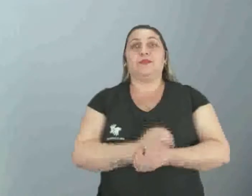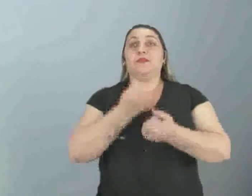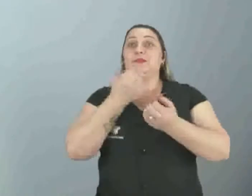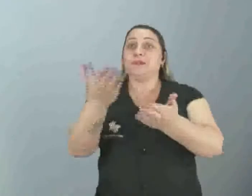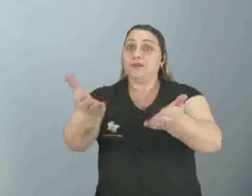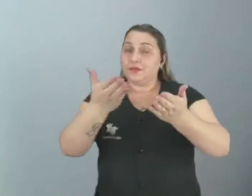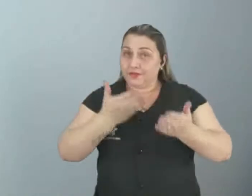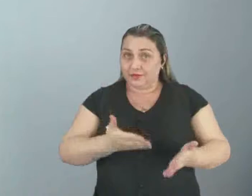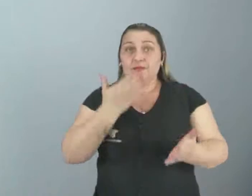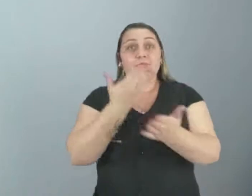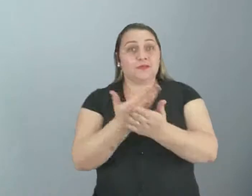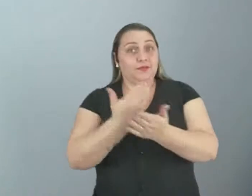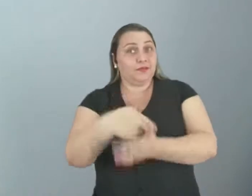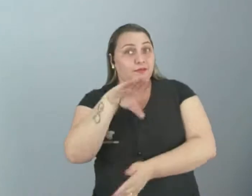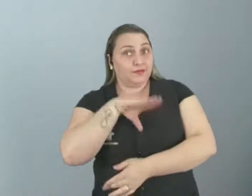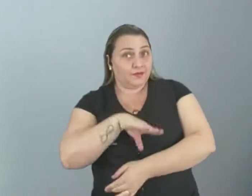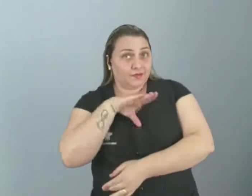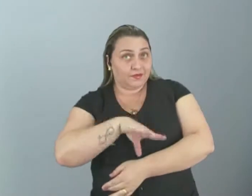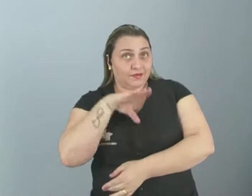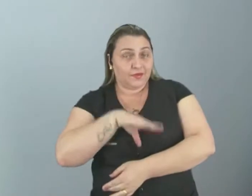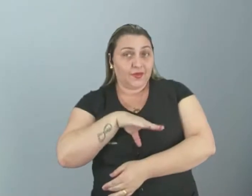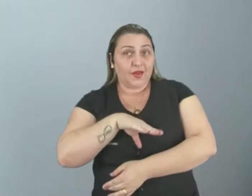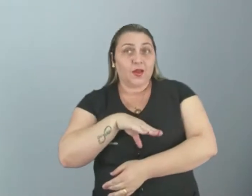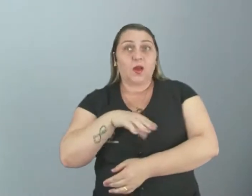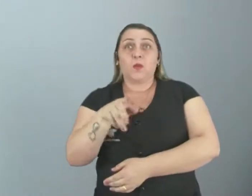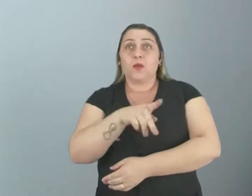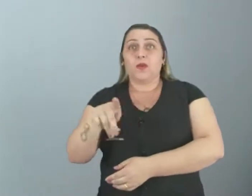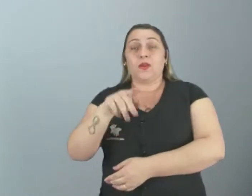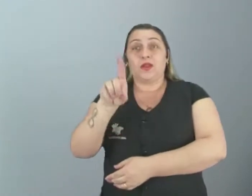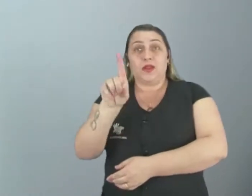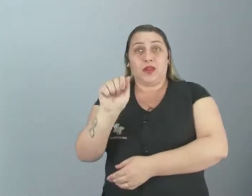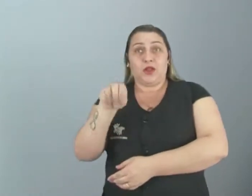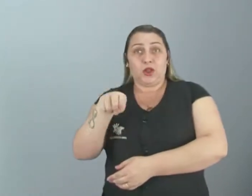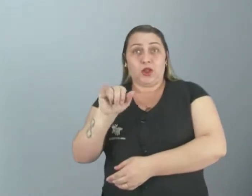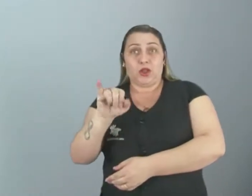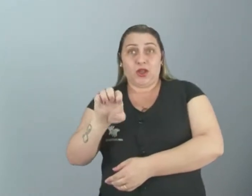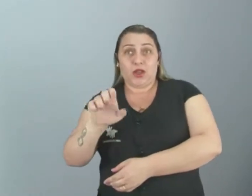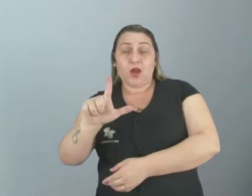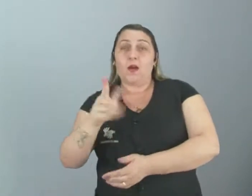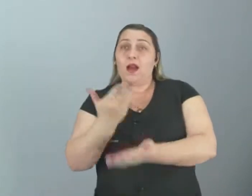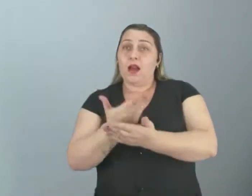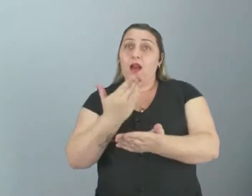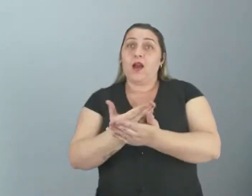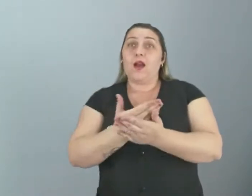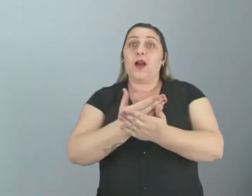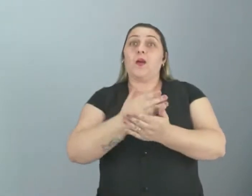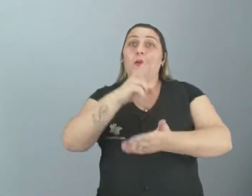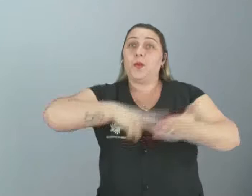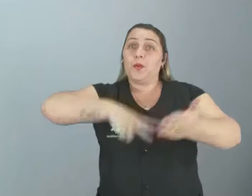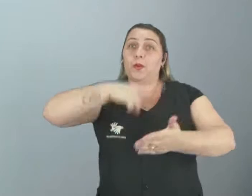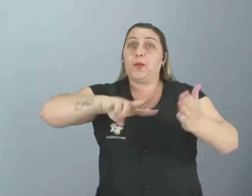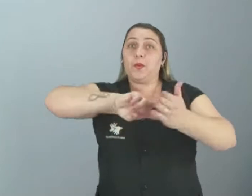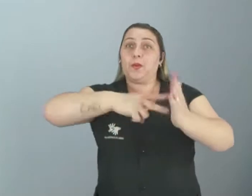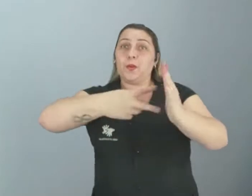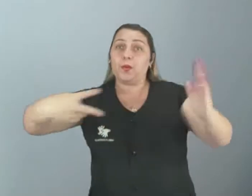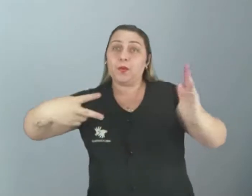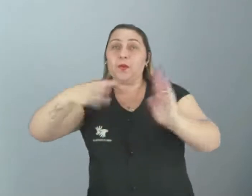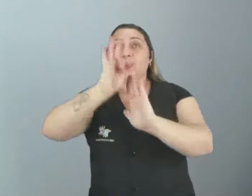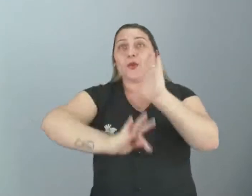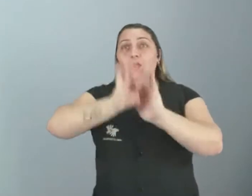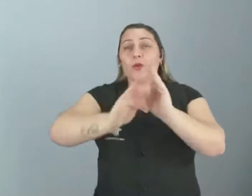Sejam bem-vindos a mais uma aula de língua portuguesa. Eu sou o professor Daniel e a aula de hoje vai ser sobre leitura e interpretação de